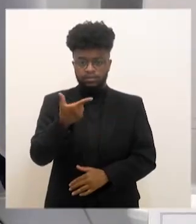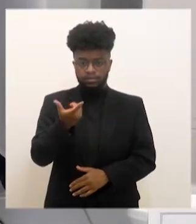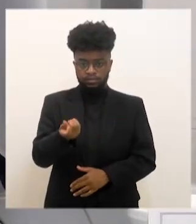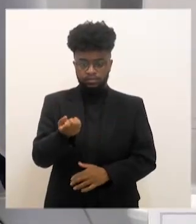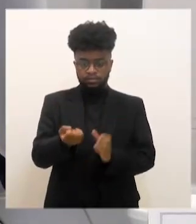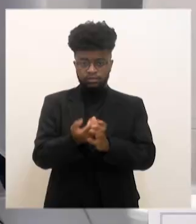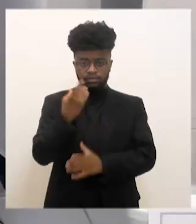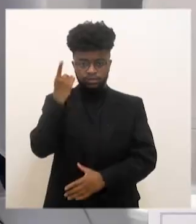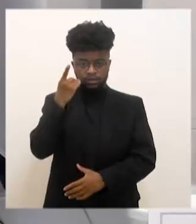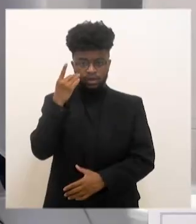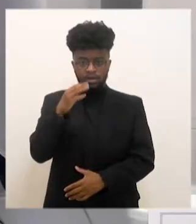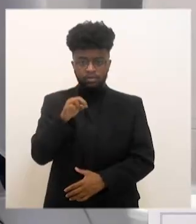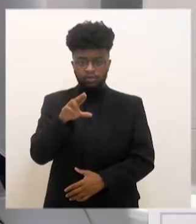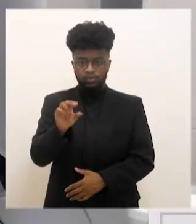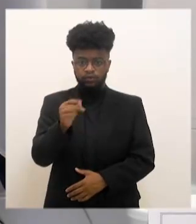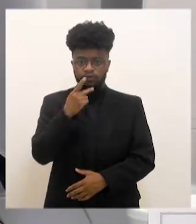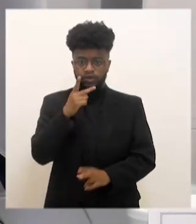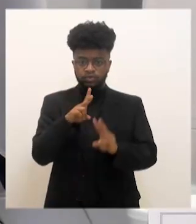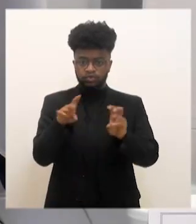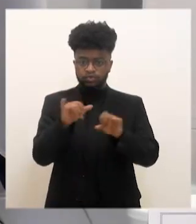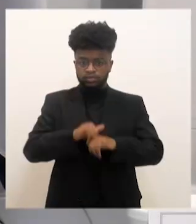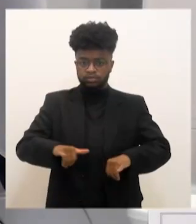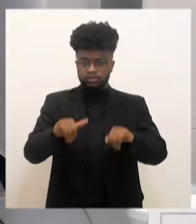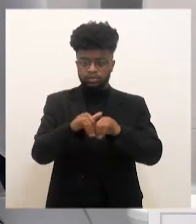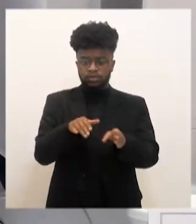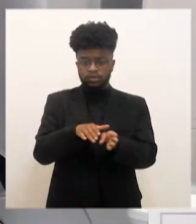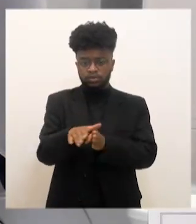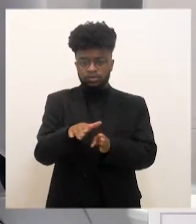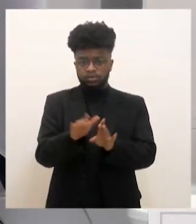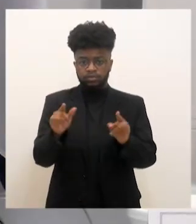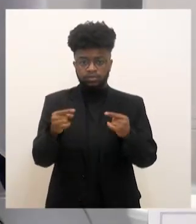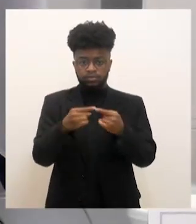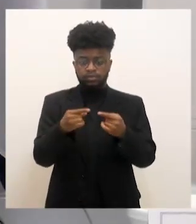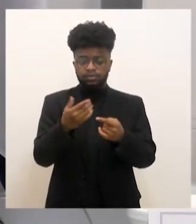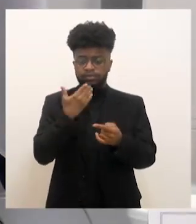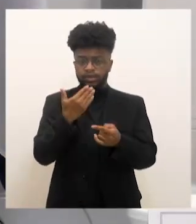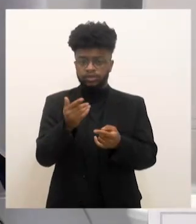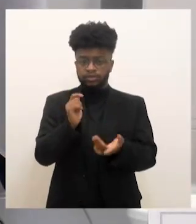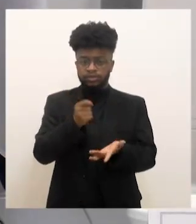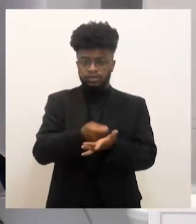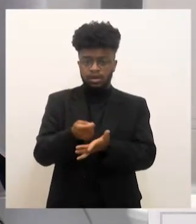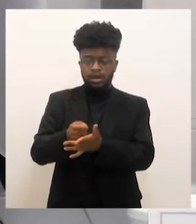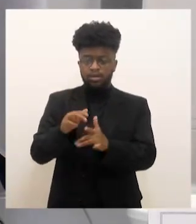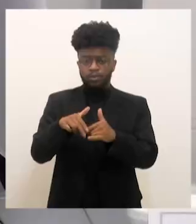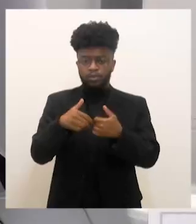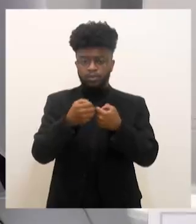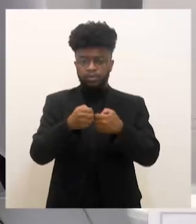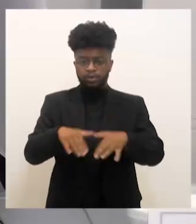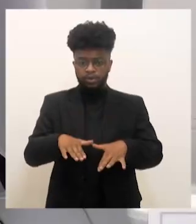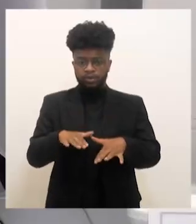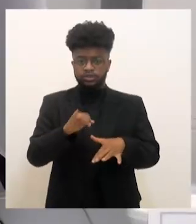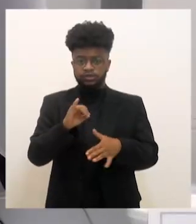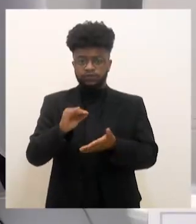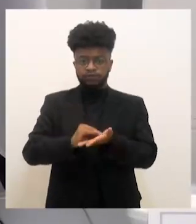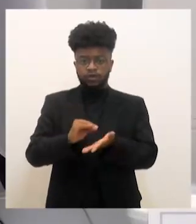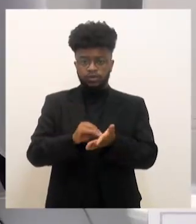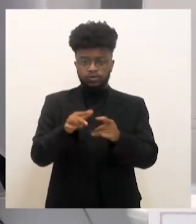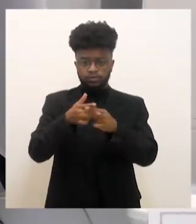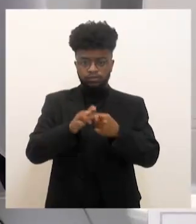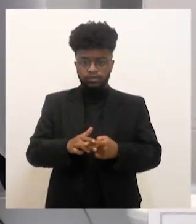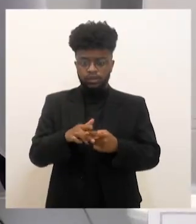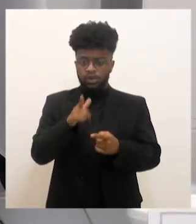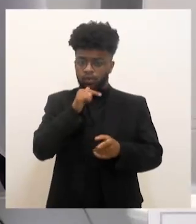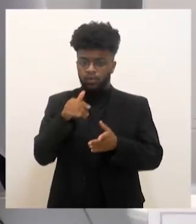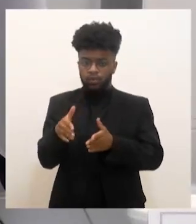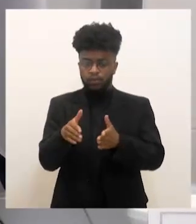autoria do deputado Bruno Alves Boaredo, que dispõe sobre a divulgação de orientações referentes aos requerimentos de indenizações decorrentes dos danos provocados por falta de manutenção das rodovias